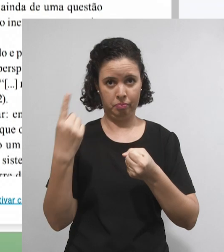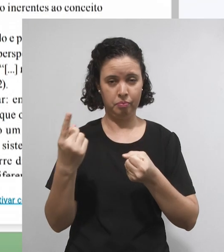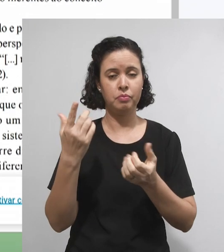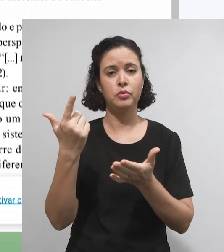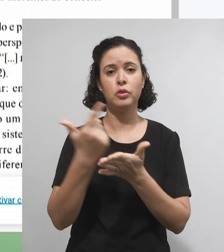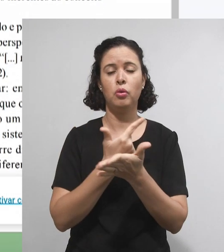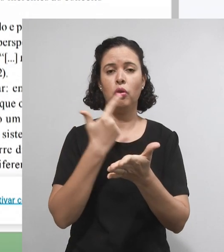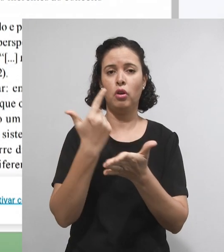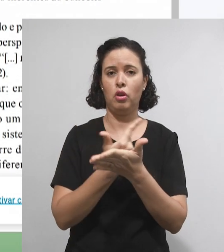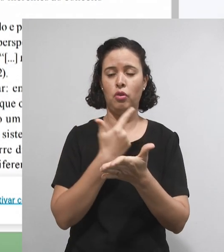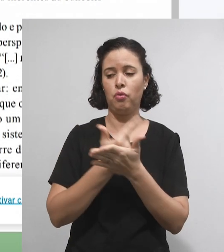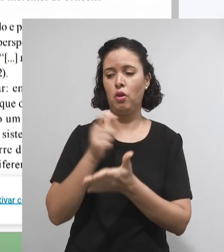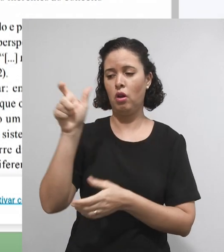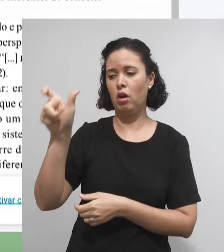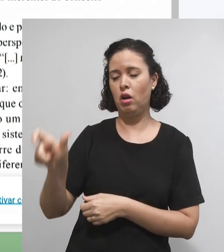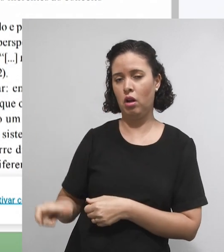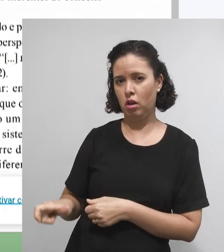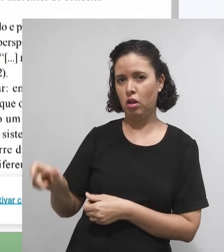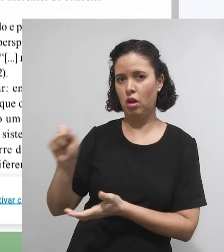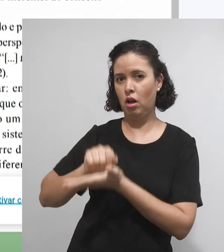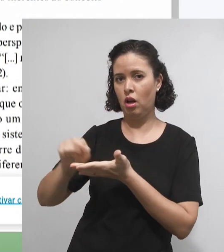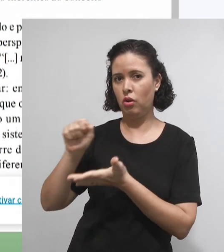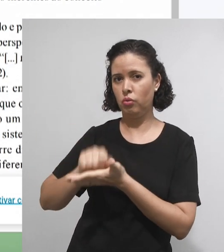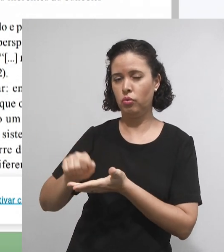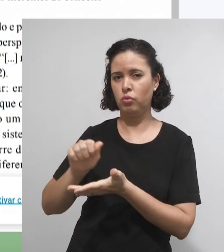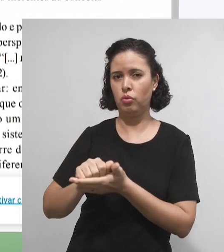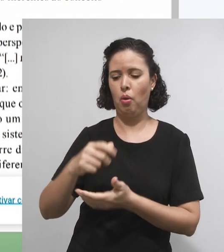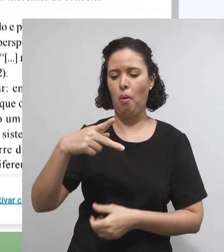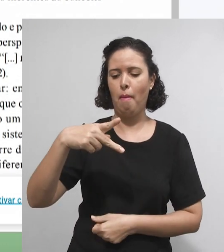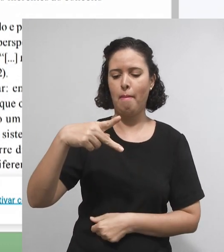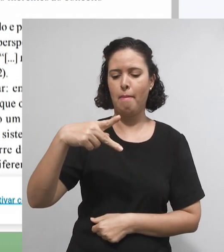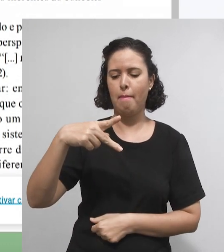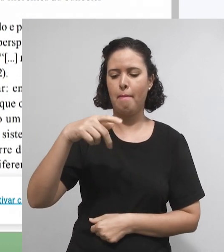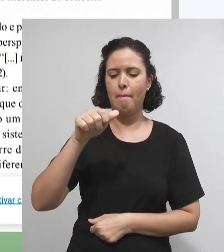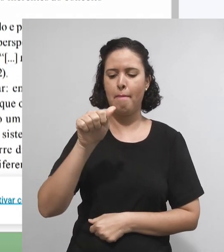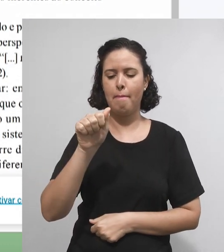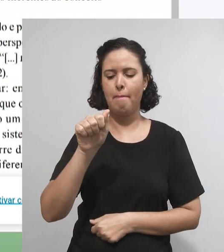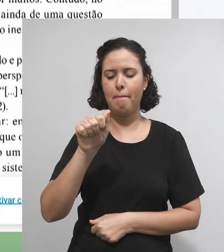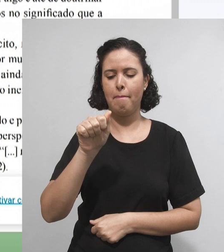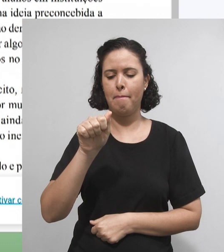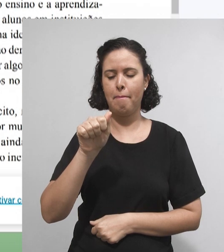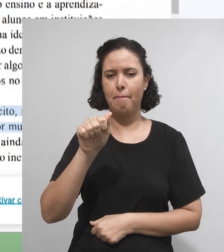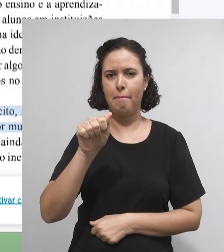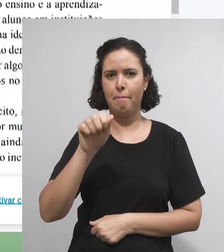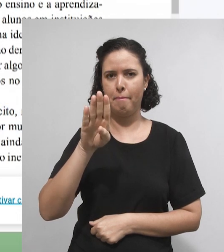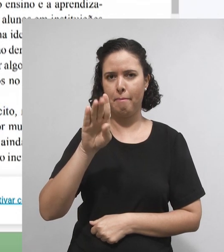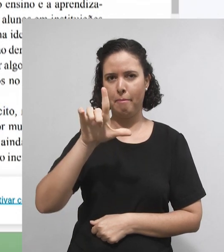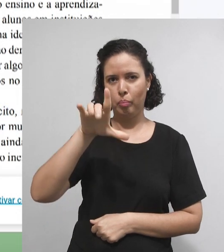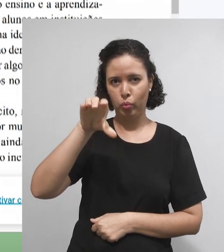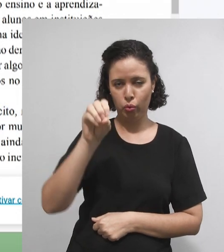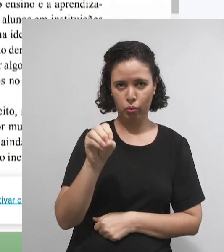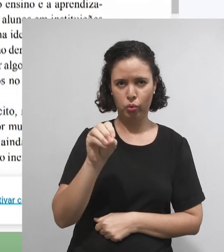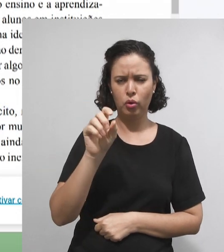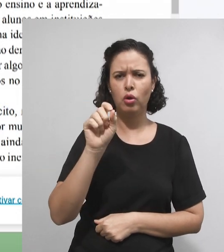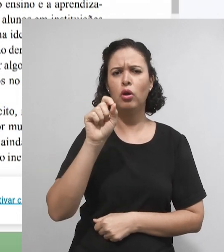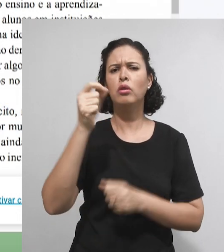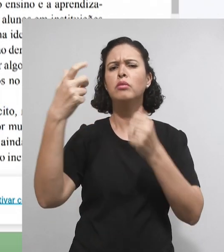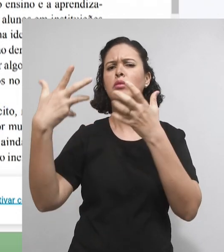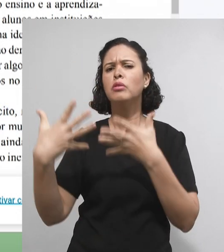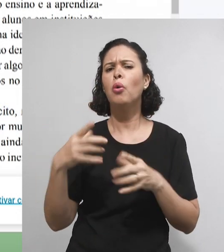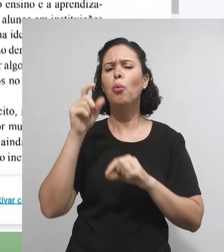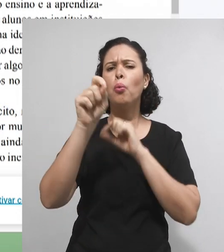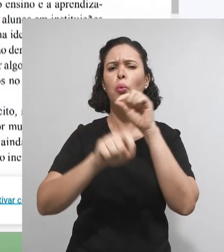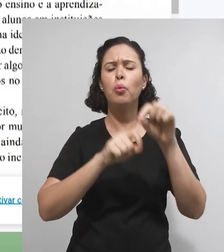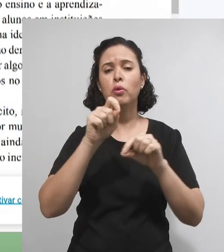no livro, o Pablo, ele vai trazer algumas referências do que é currículo, para que é currículo,